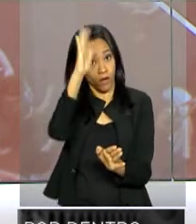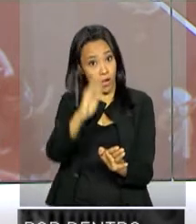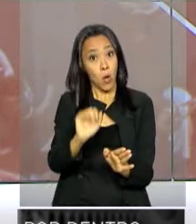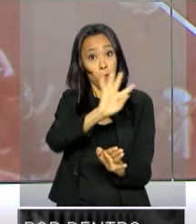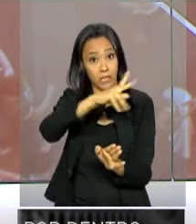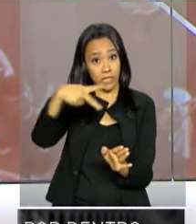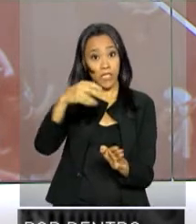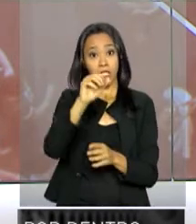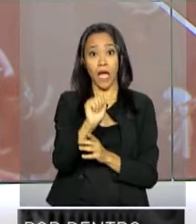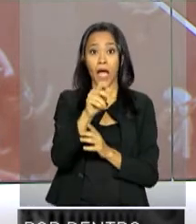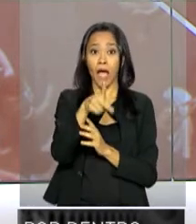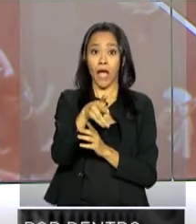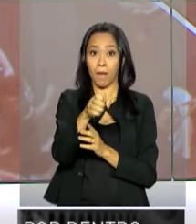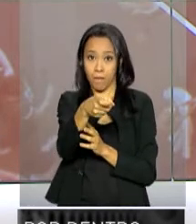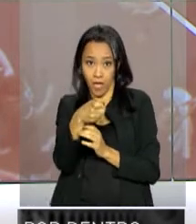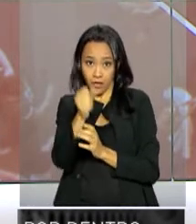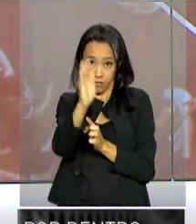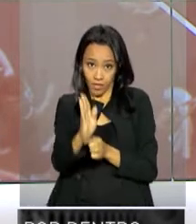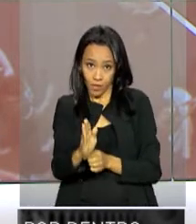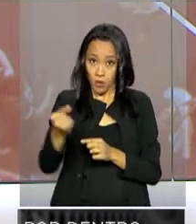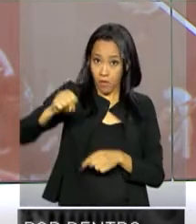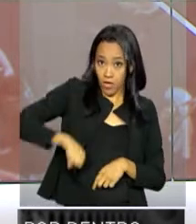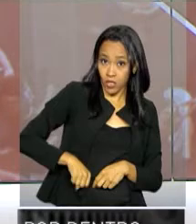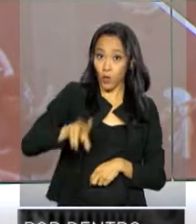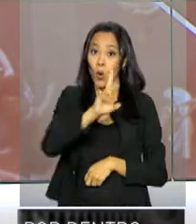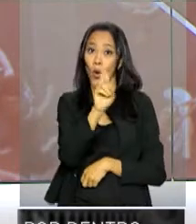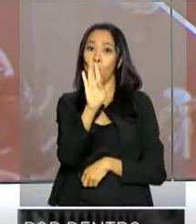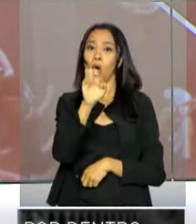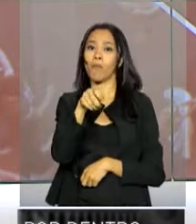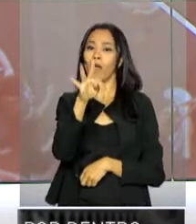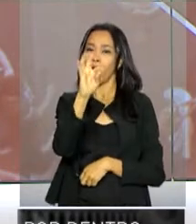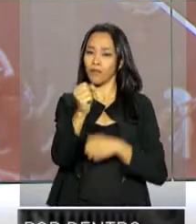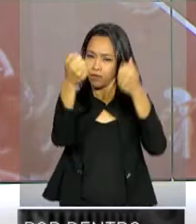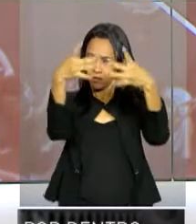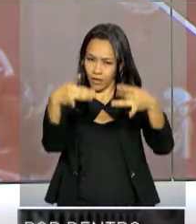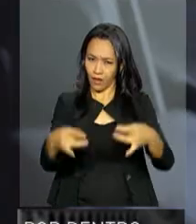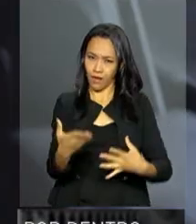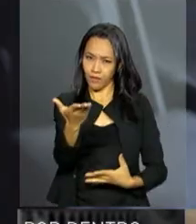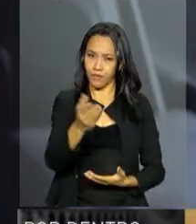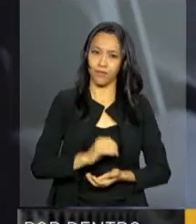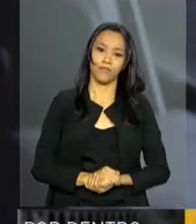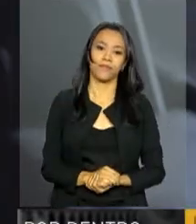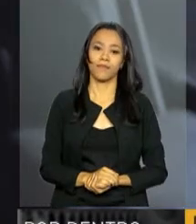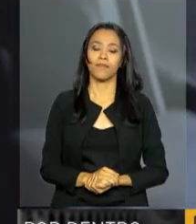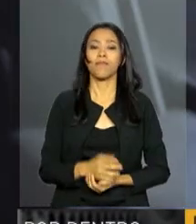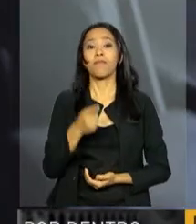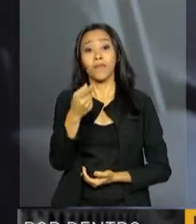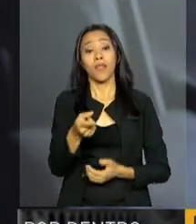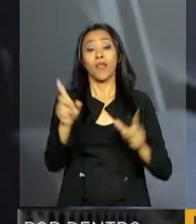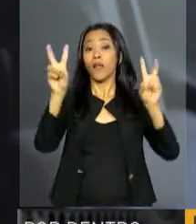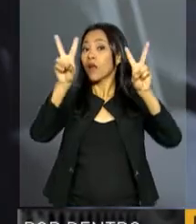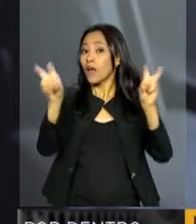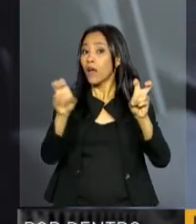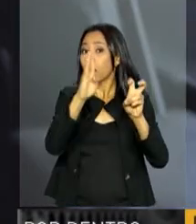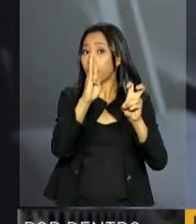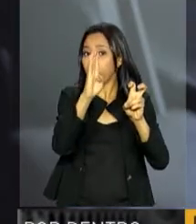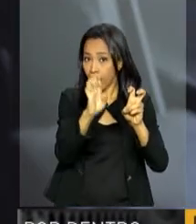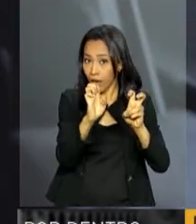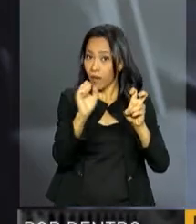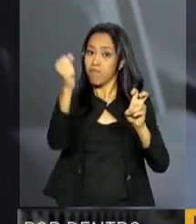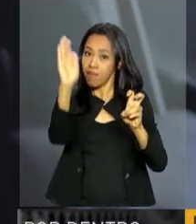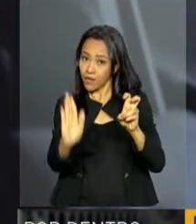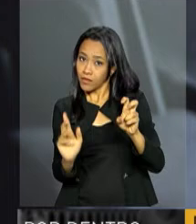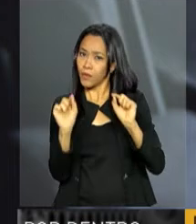apex brasil embaixador roberto jaguaribe detalhe a iniciativa a campanha do brasil seja o brasil